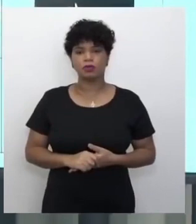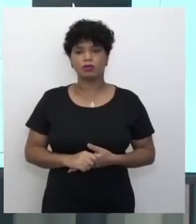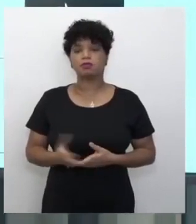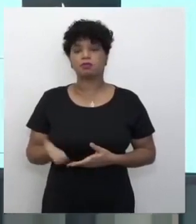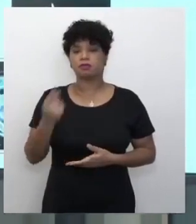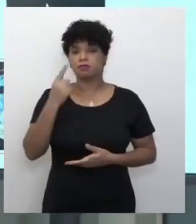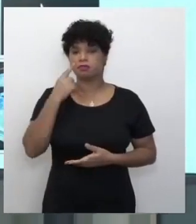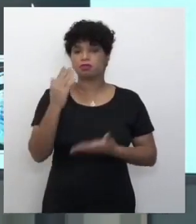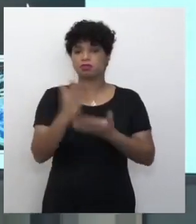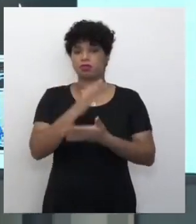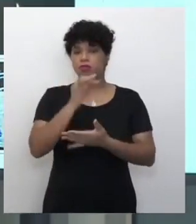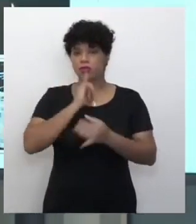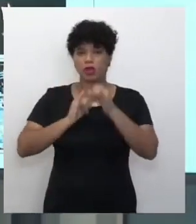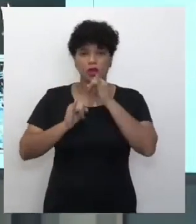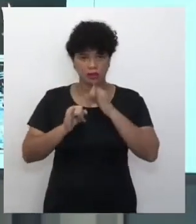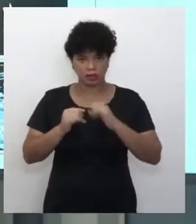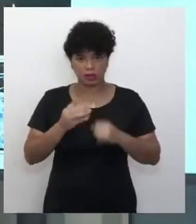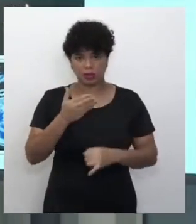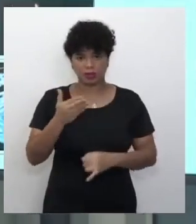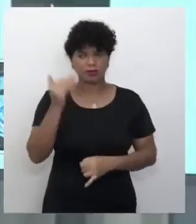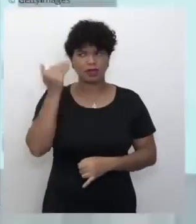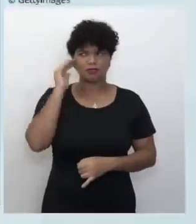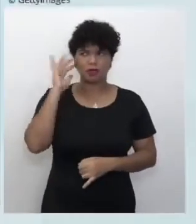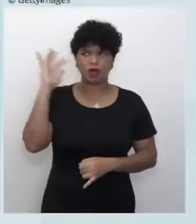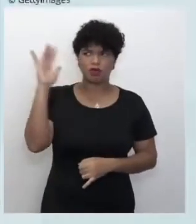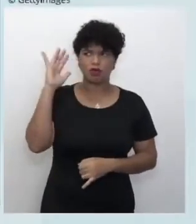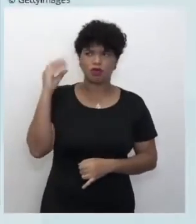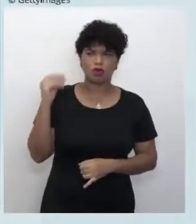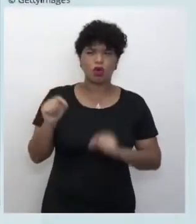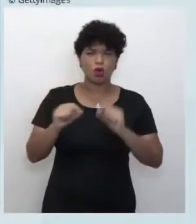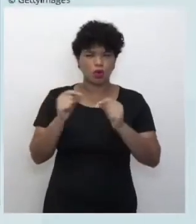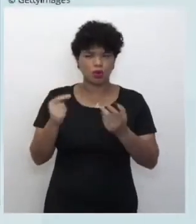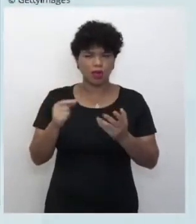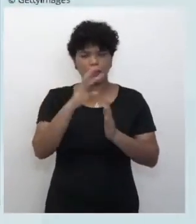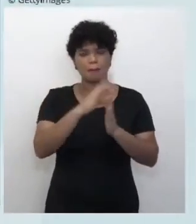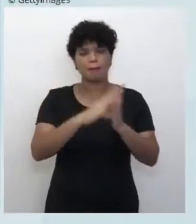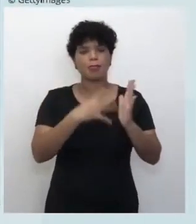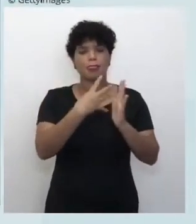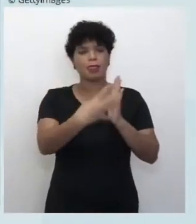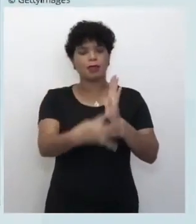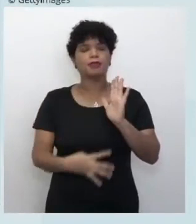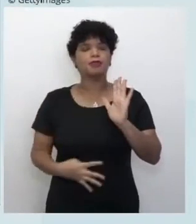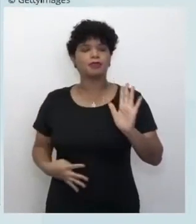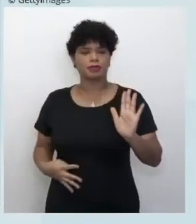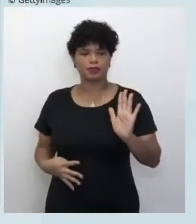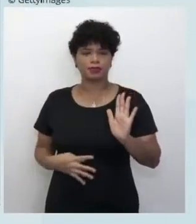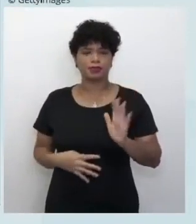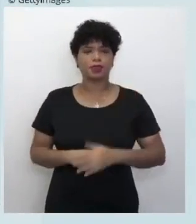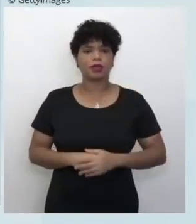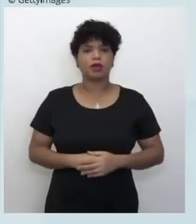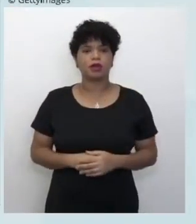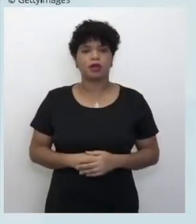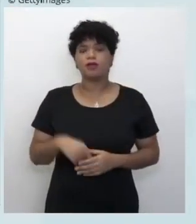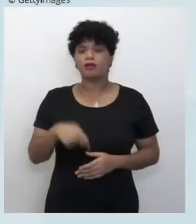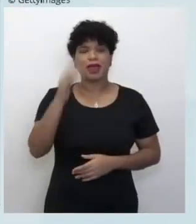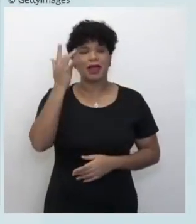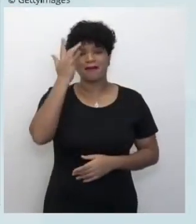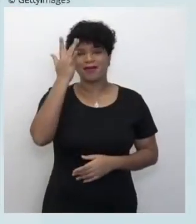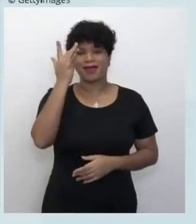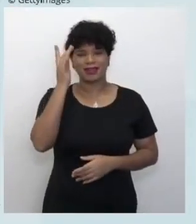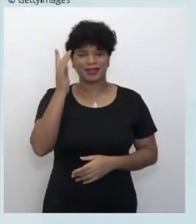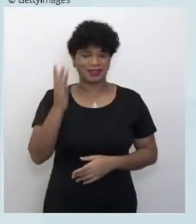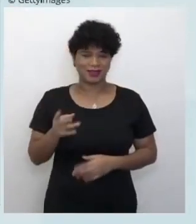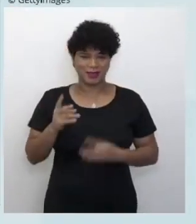Aí nós temos, né, outros exemplos na tabela aí, fácil de vocês